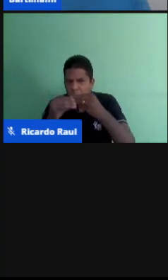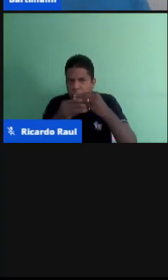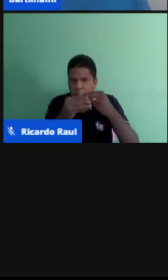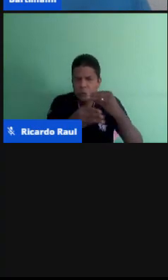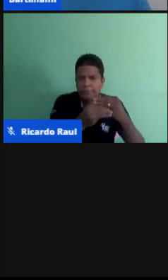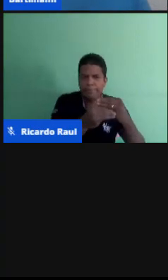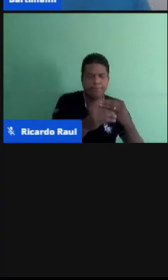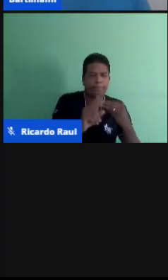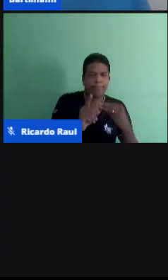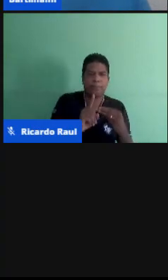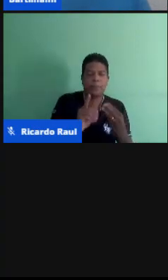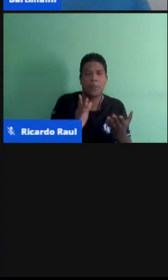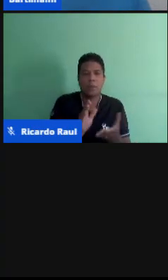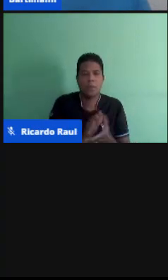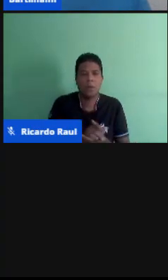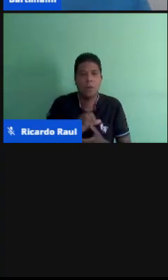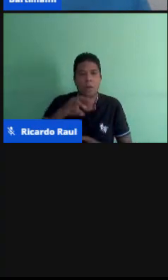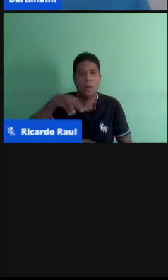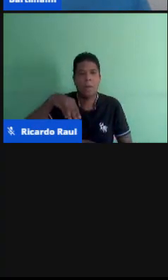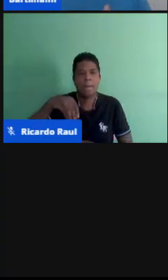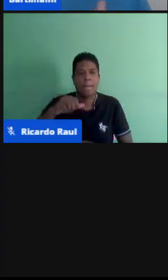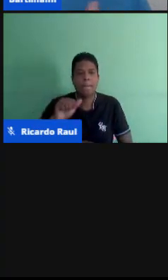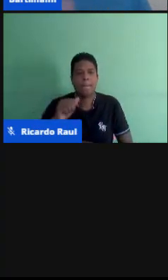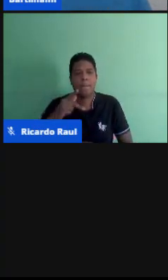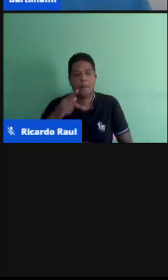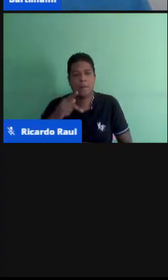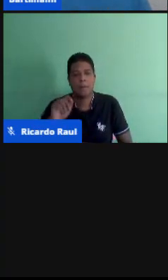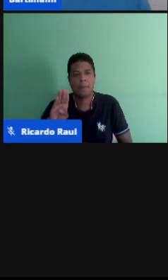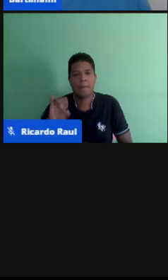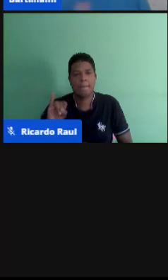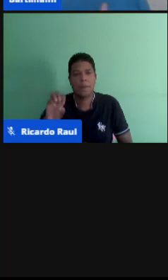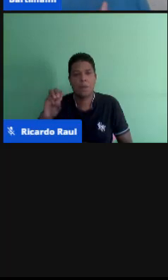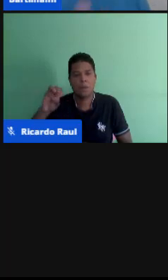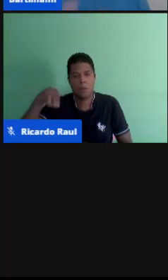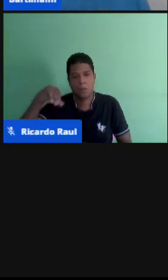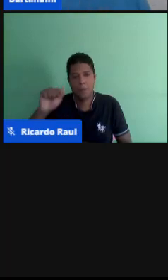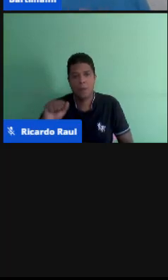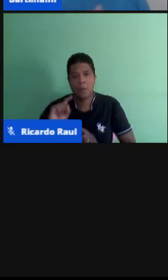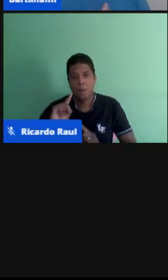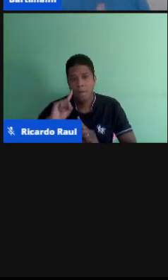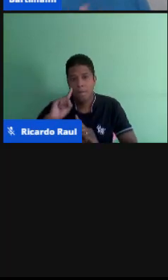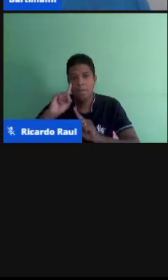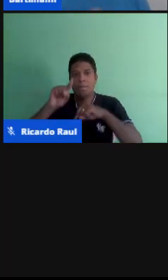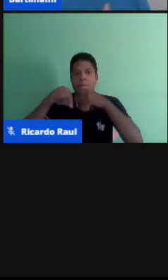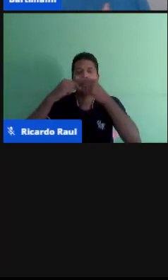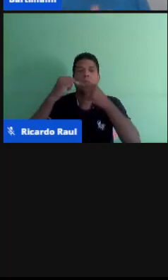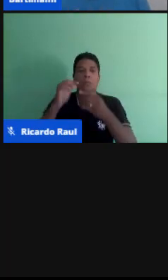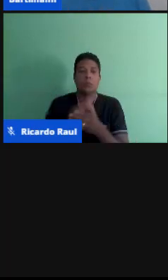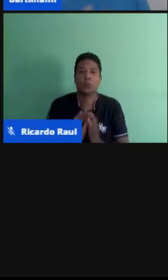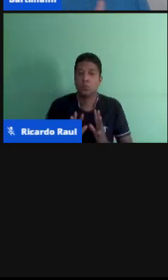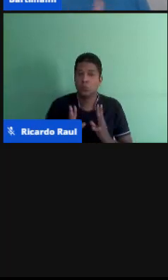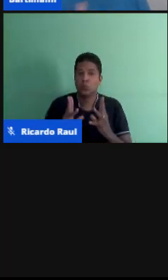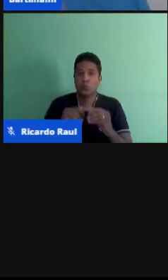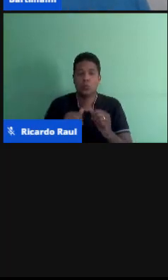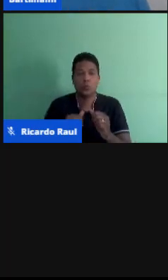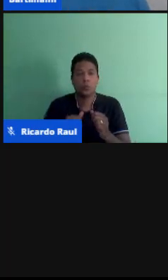MAP Biomas trabalha com uma perspectiva de evolução. Todos os